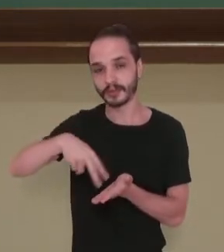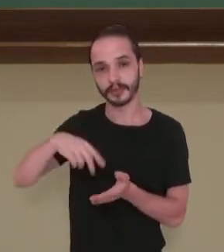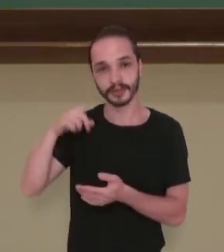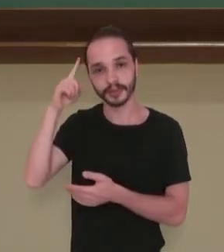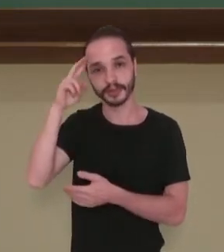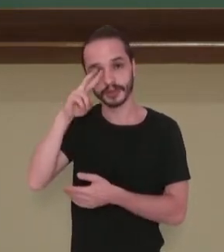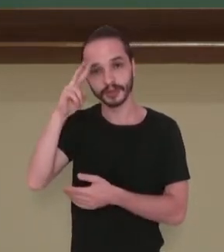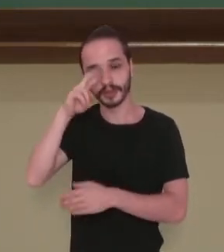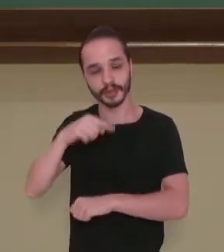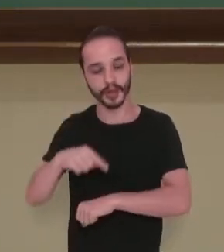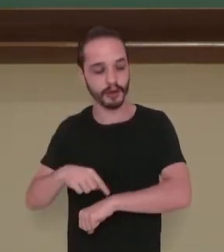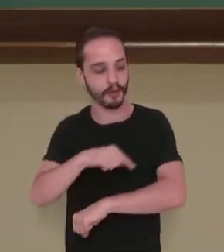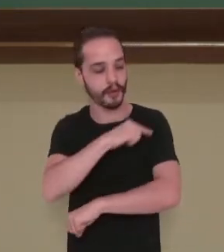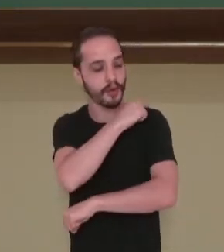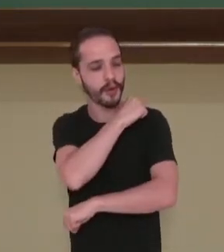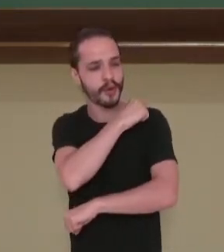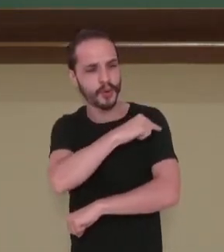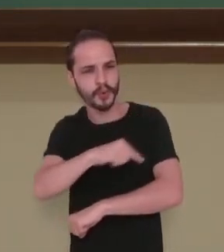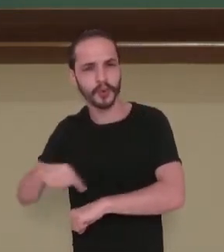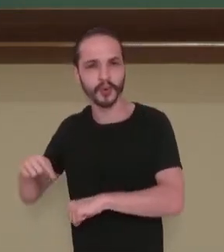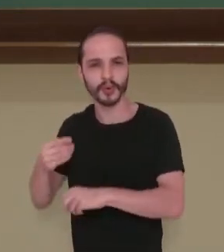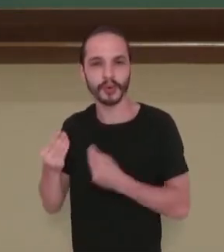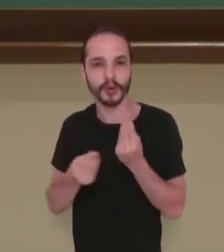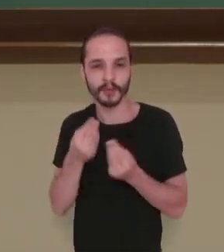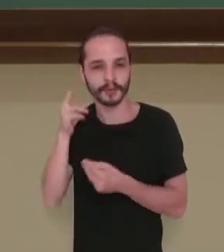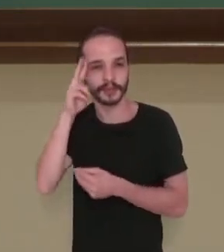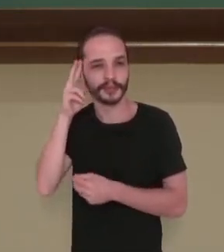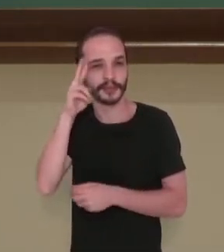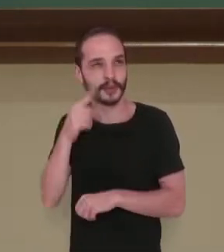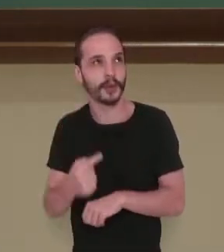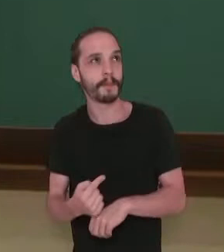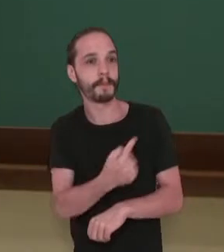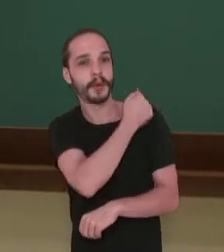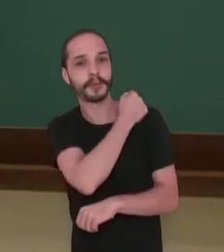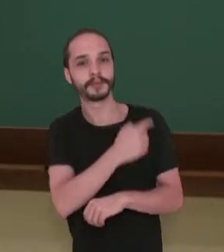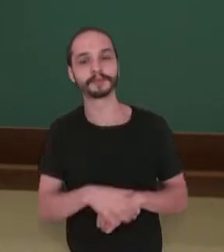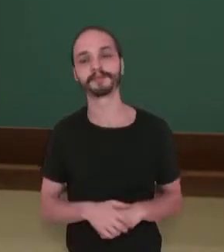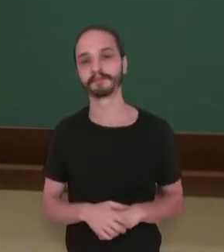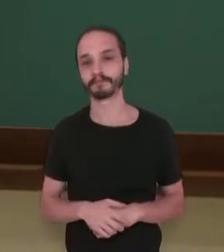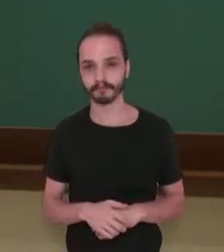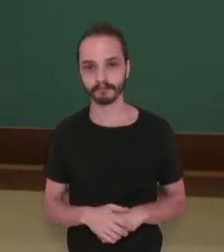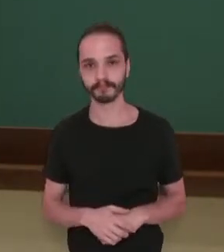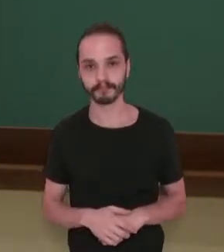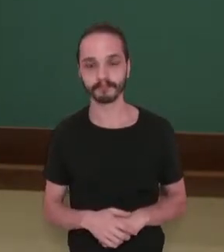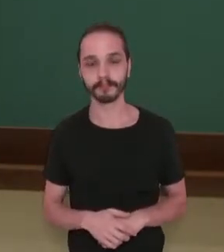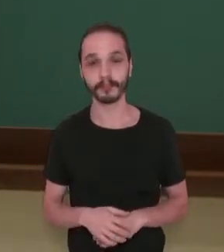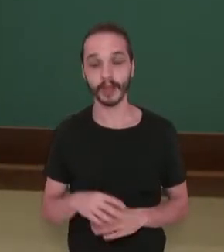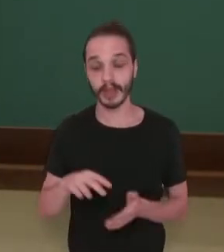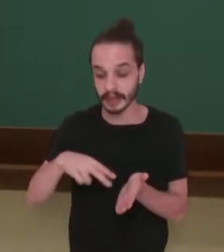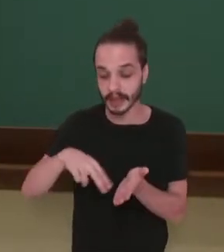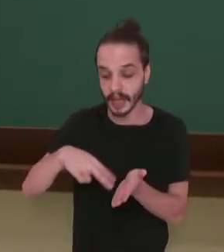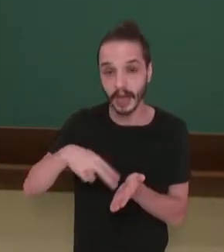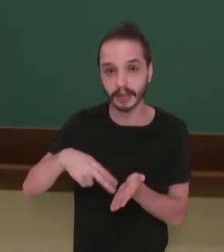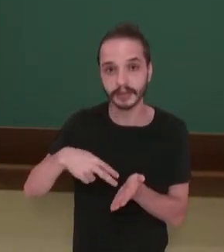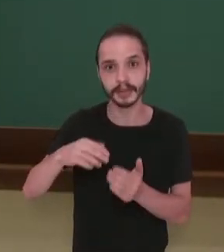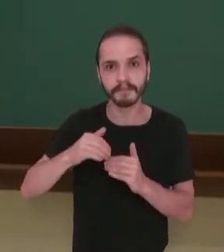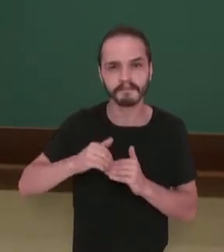evolução histórica, como que se deu. Então, a dança é considerada uma das mais